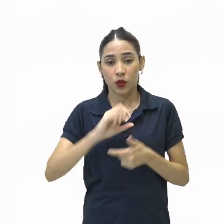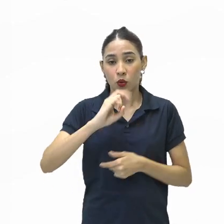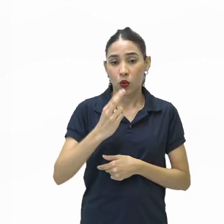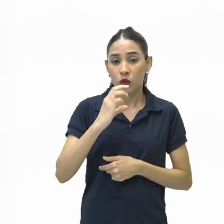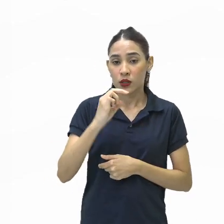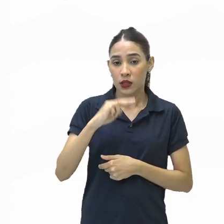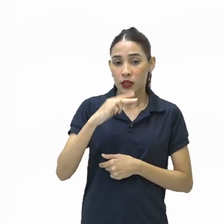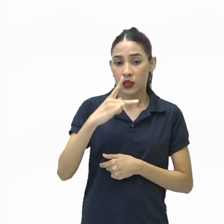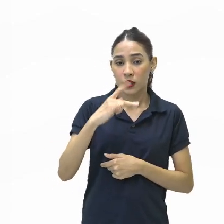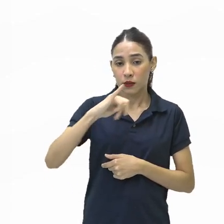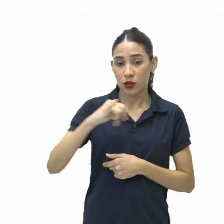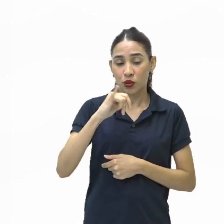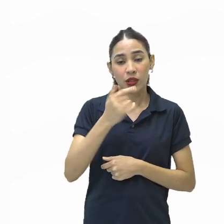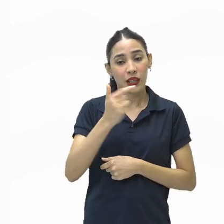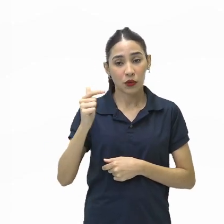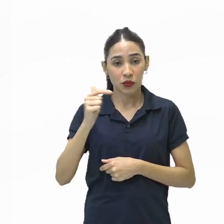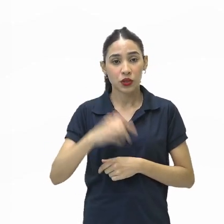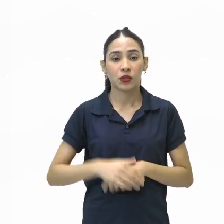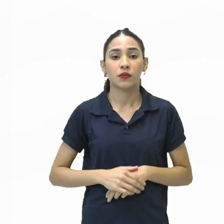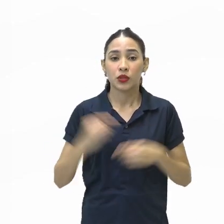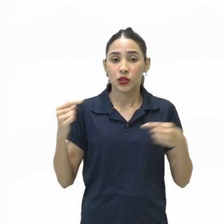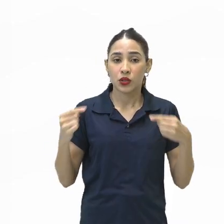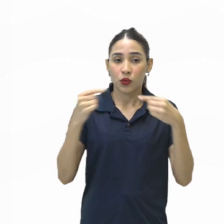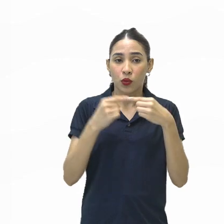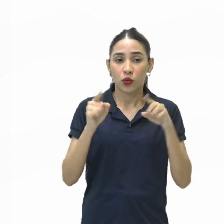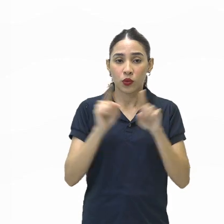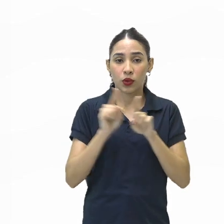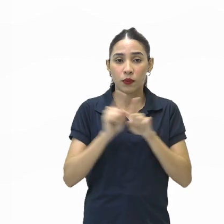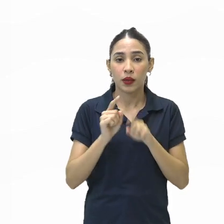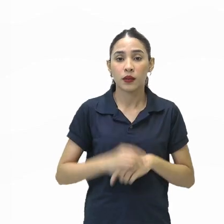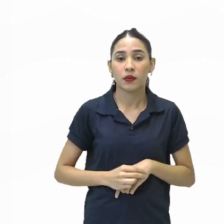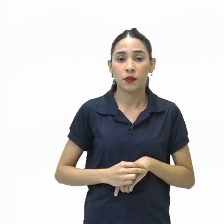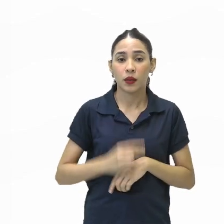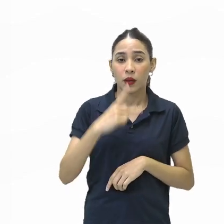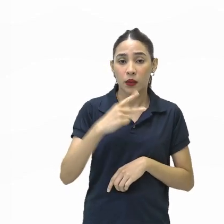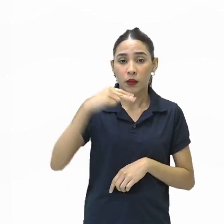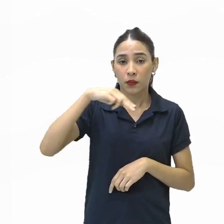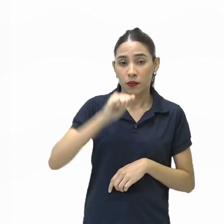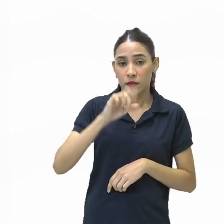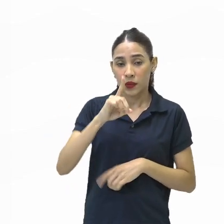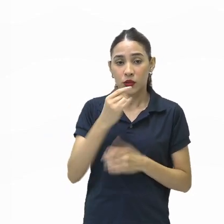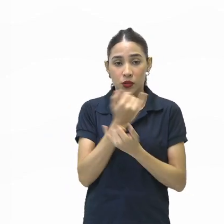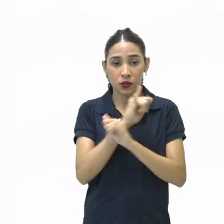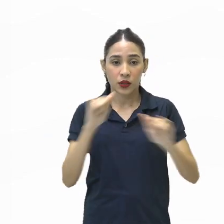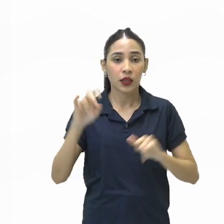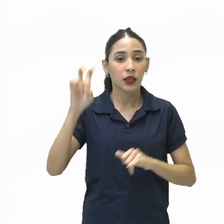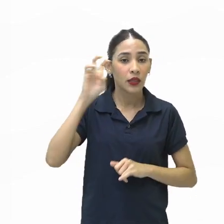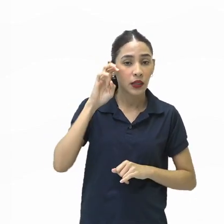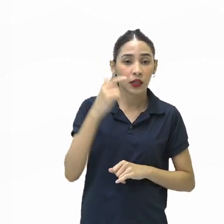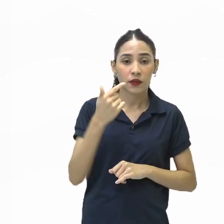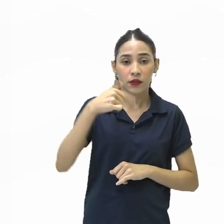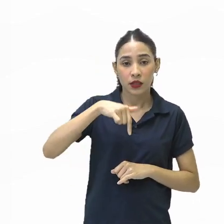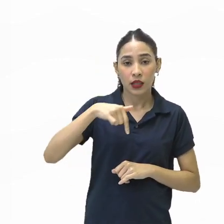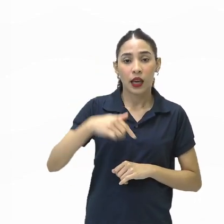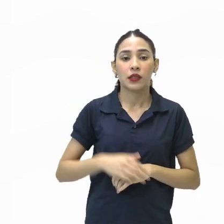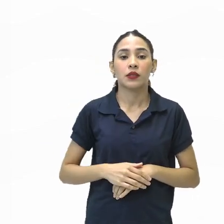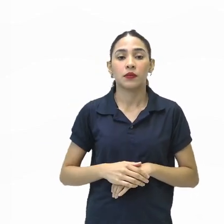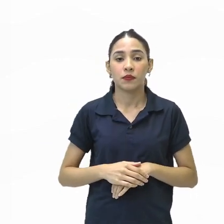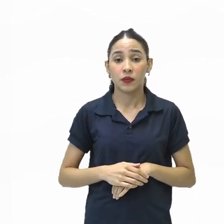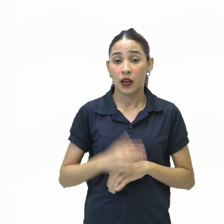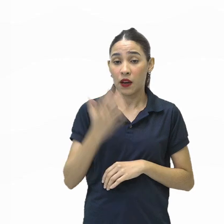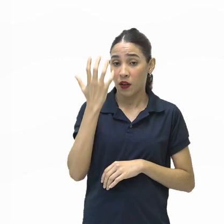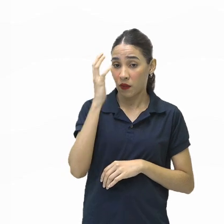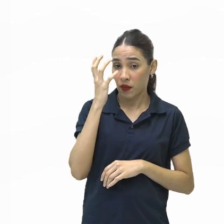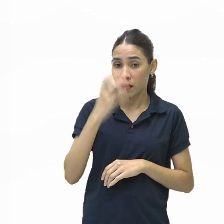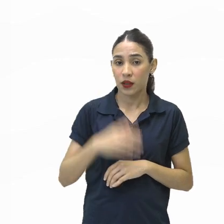sem CNPJ, de acordo com o PNAD, que foi divulgado aí na quinta-feira, 27 de